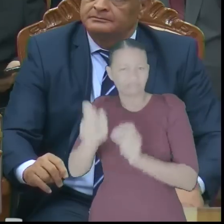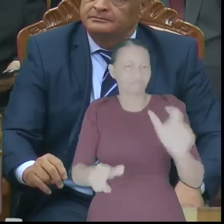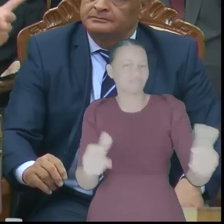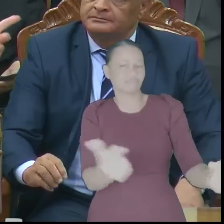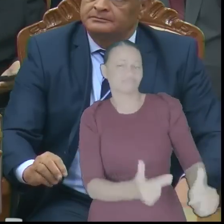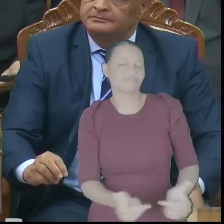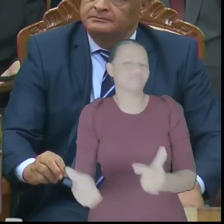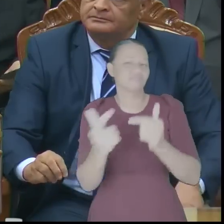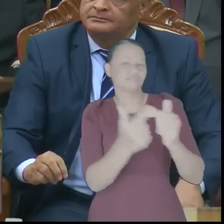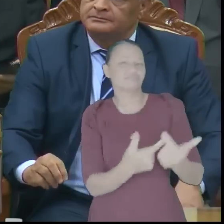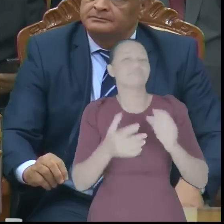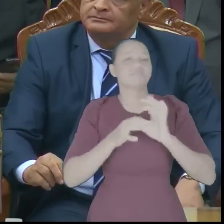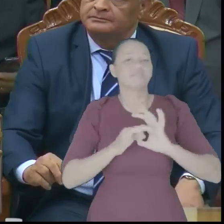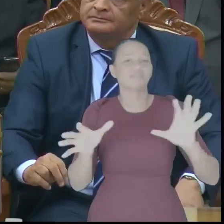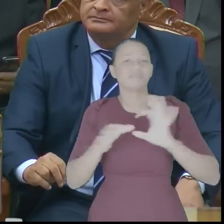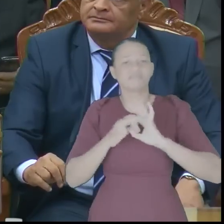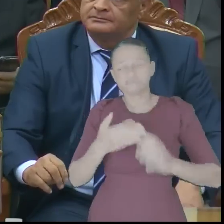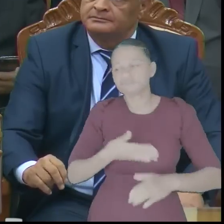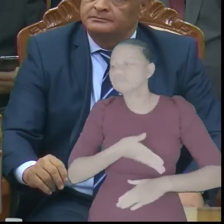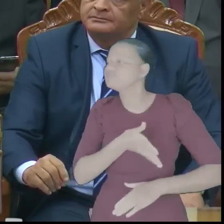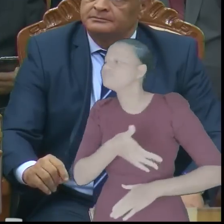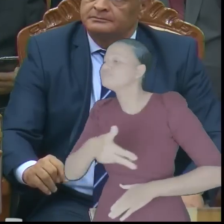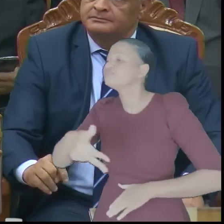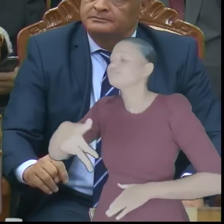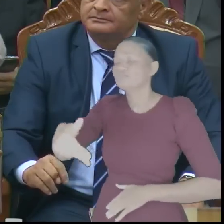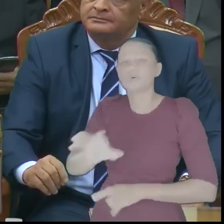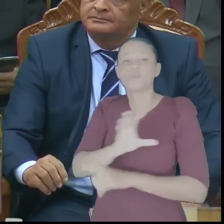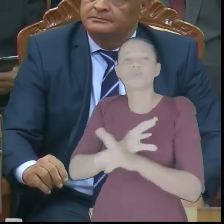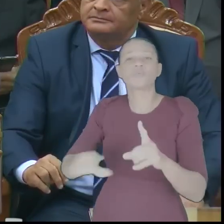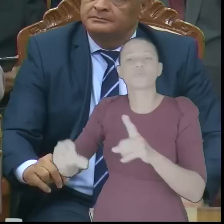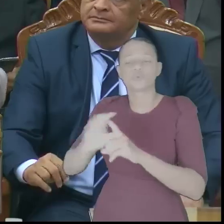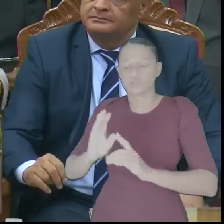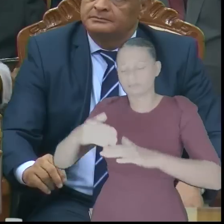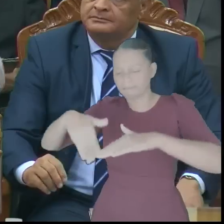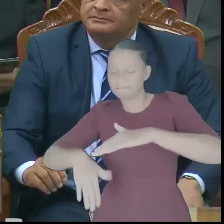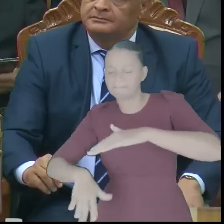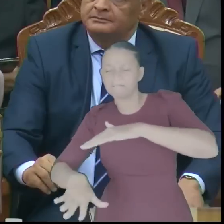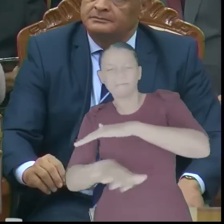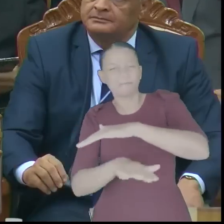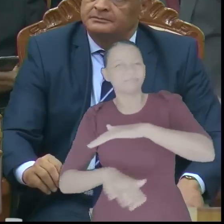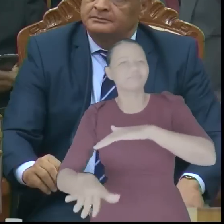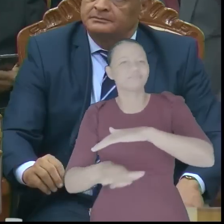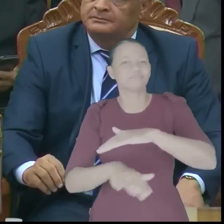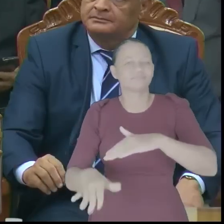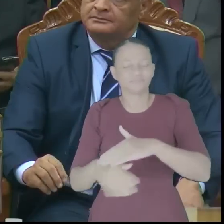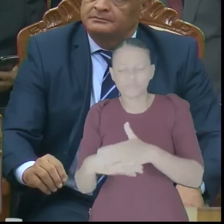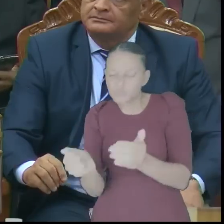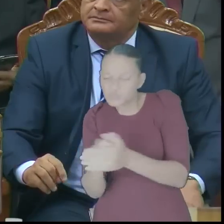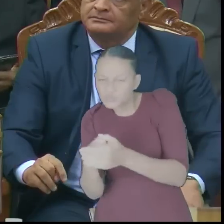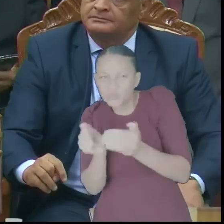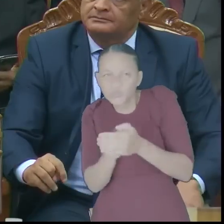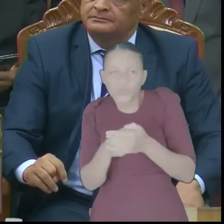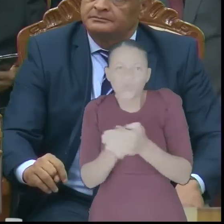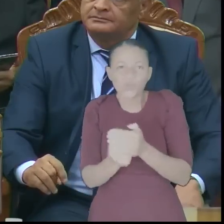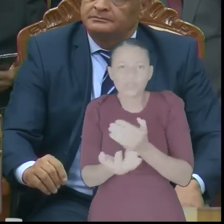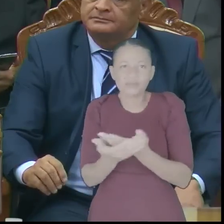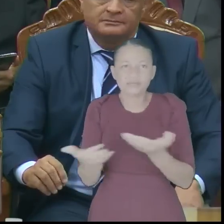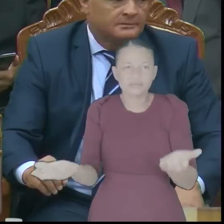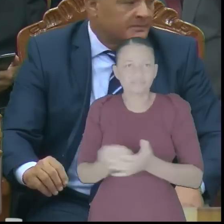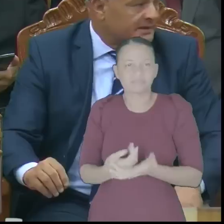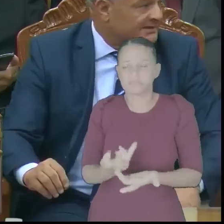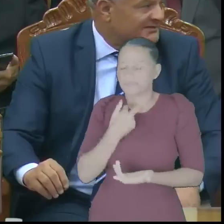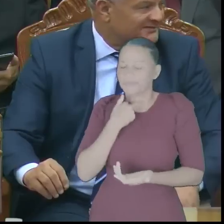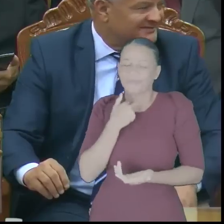uma menina estava indo para cultuar num lugar subterrâneo, num esconderijo, mas não podia levar a